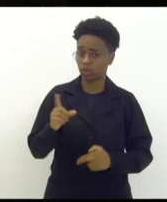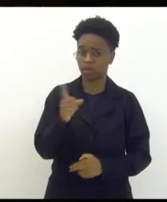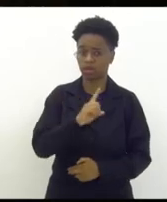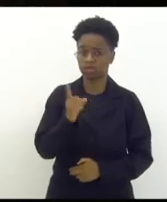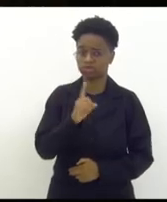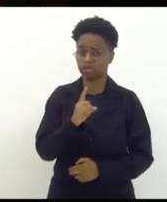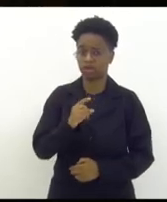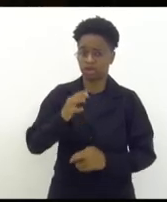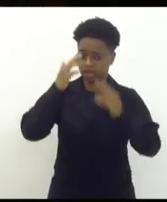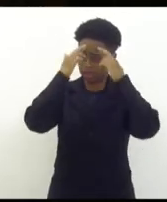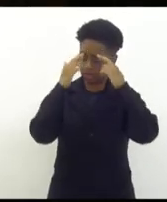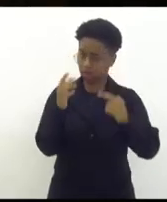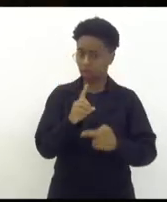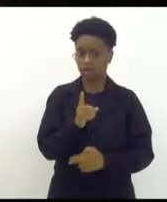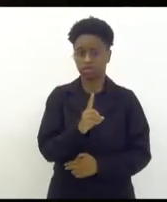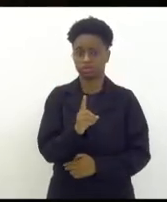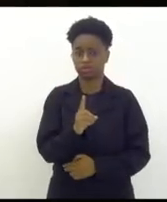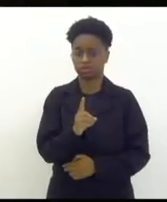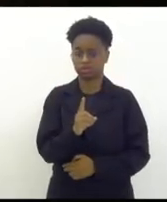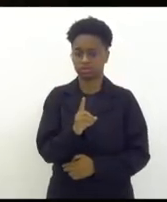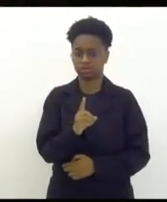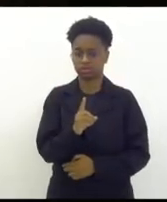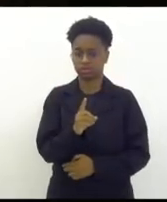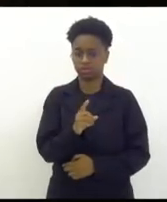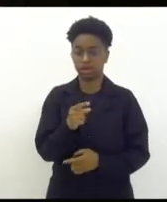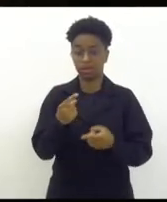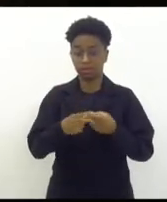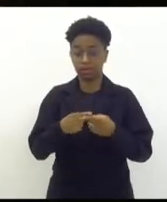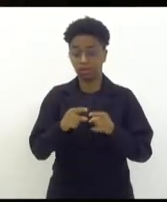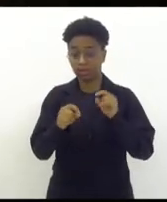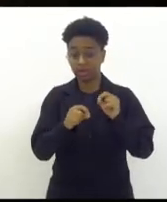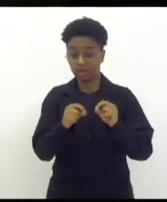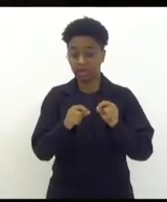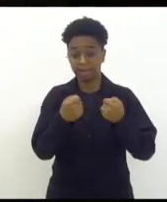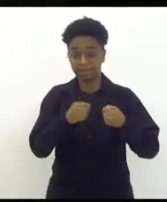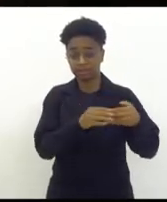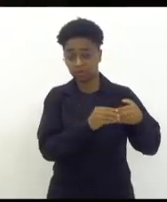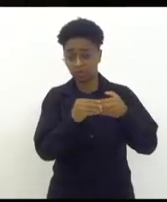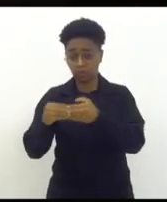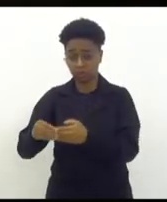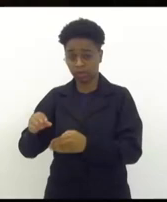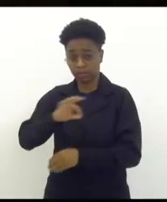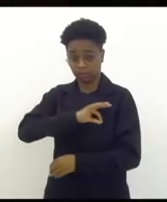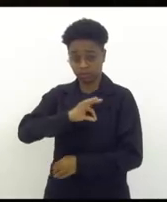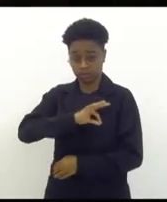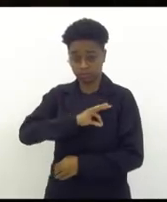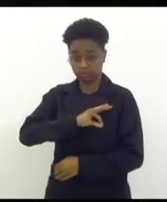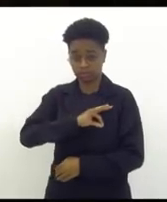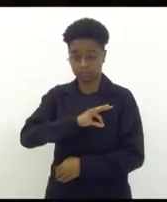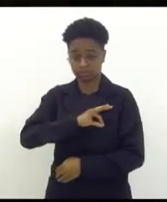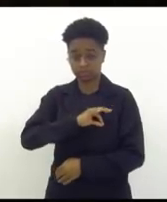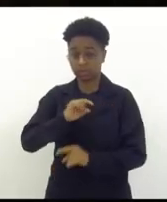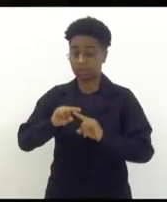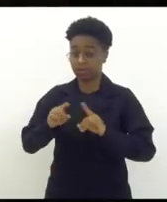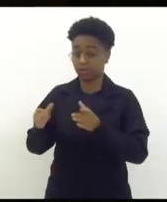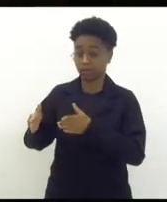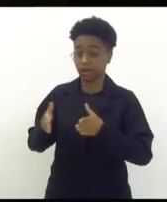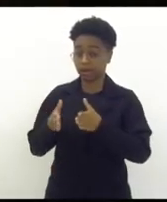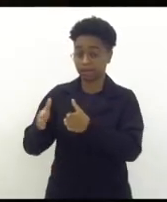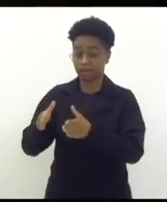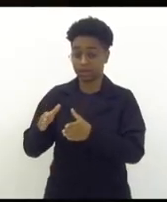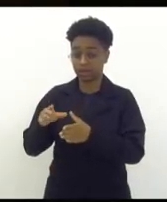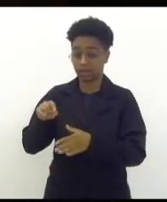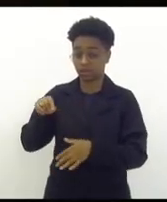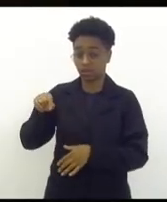ao comando da autoridade que era de levá-los a delegacia de polícia no meio do caminho entre o aeroporto